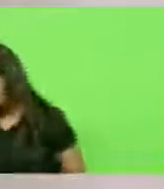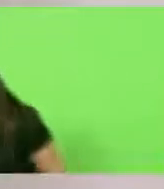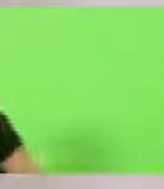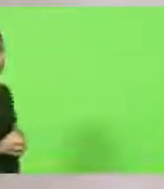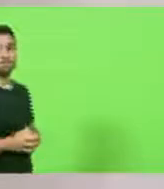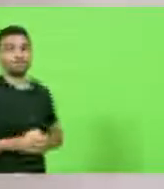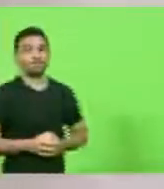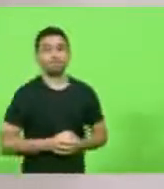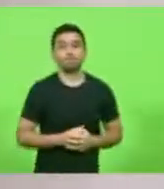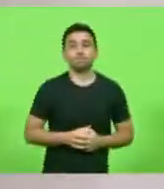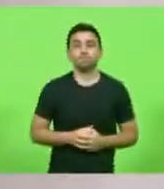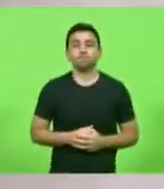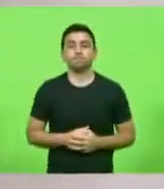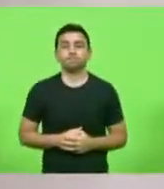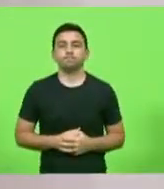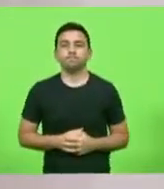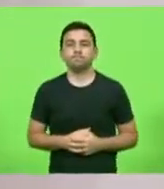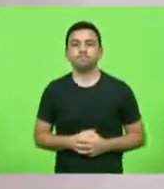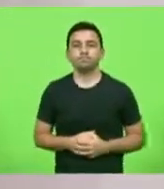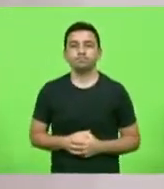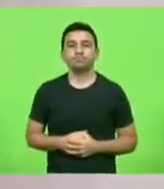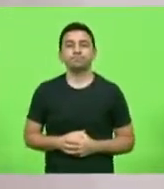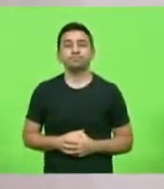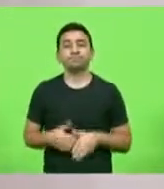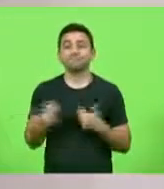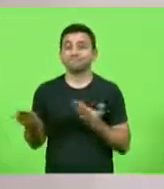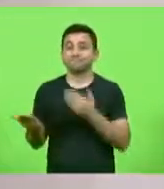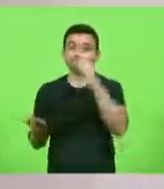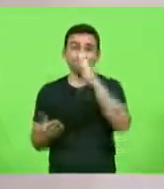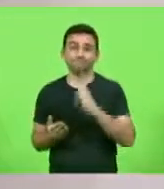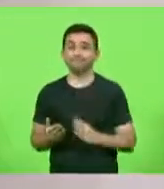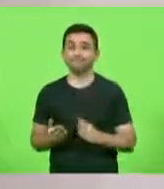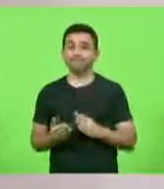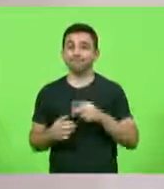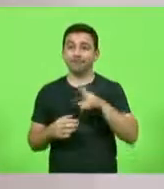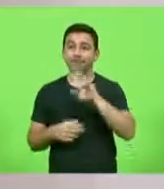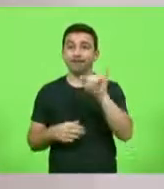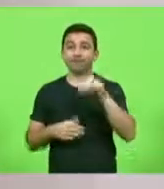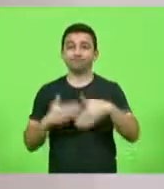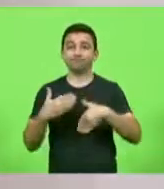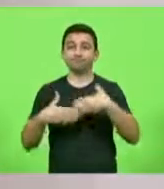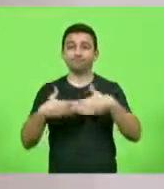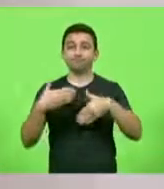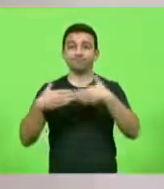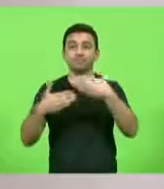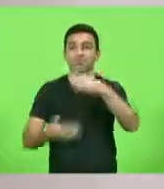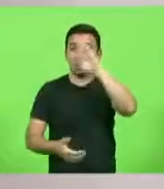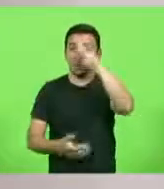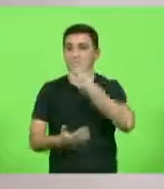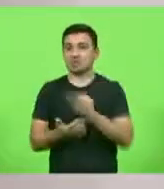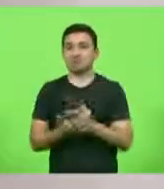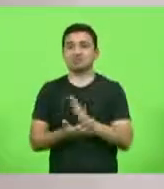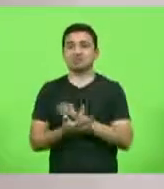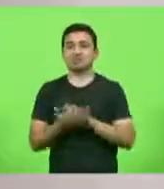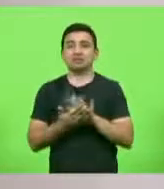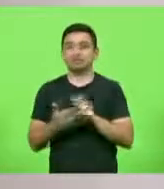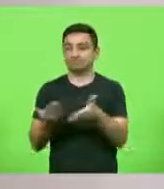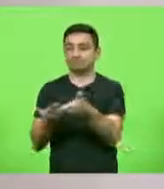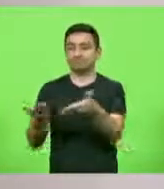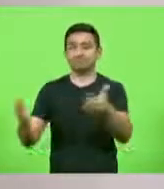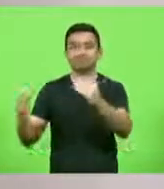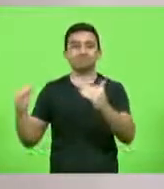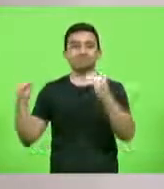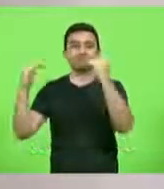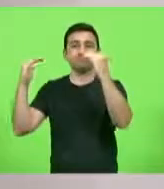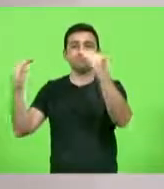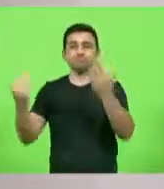Esse é o Brasil para o qual nós estamos caminhando. O Brasil que desacredita as autoridades, a